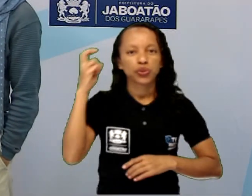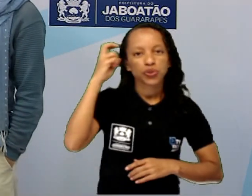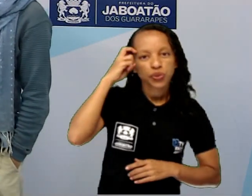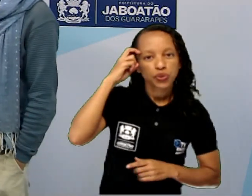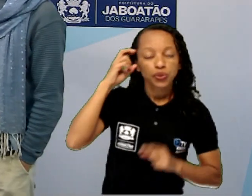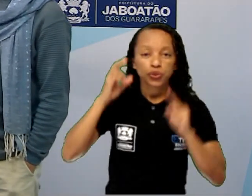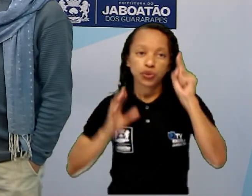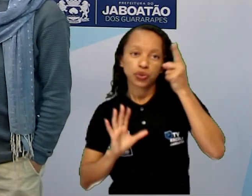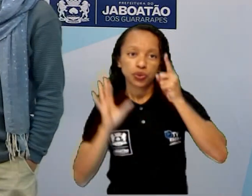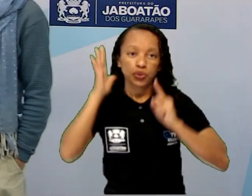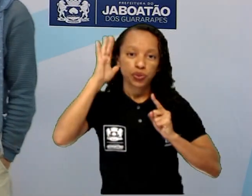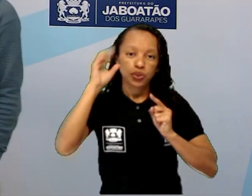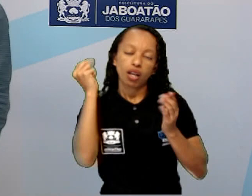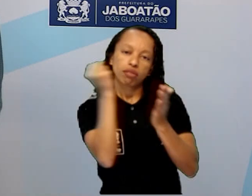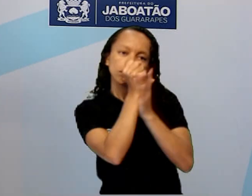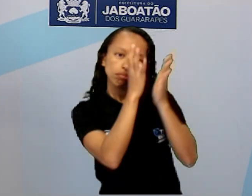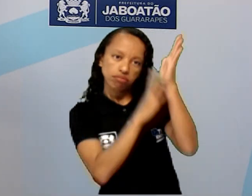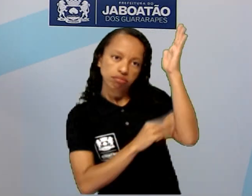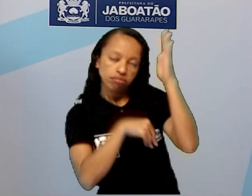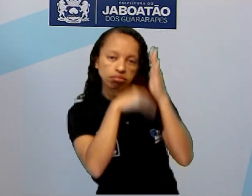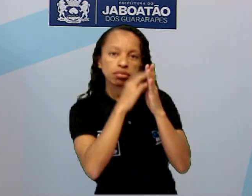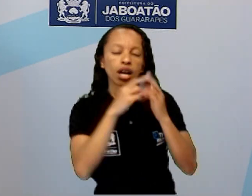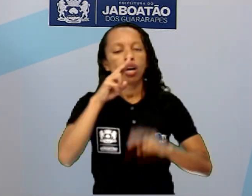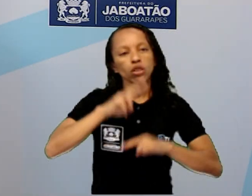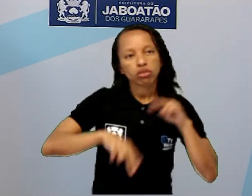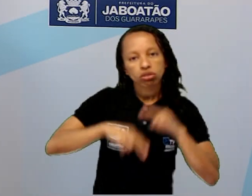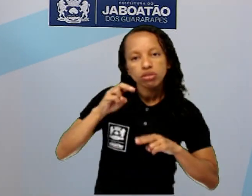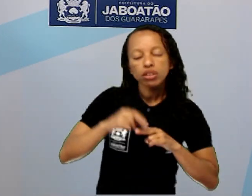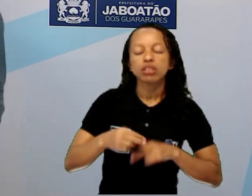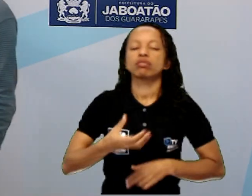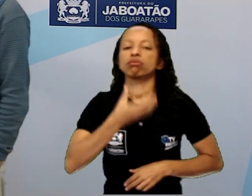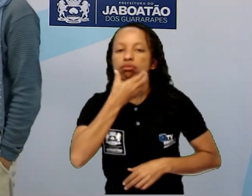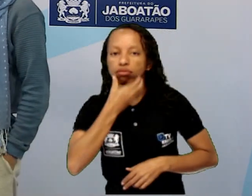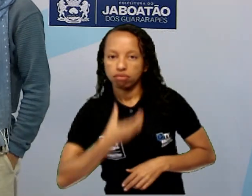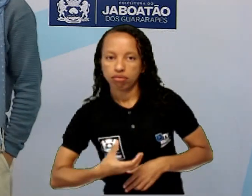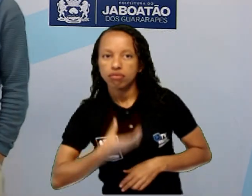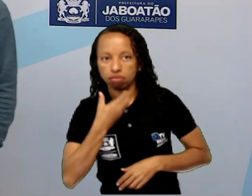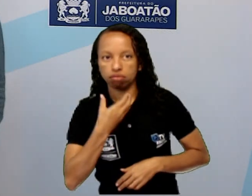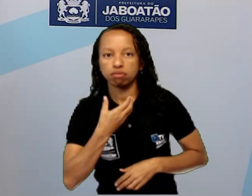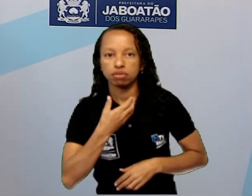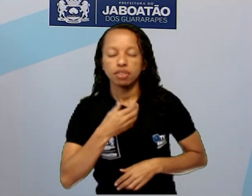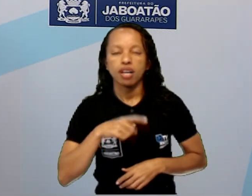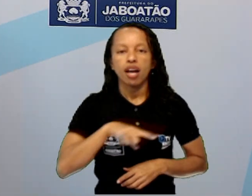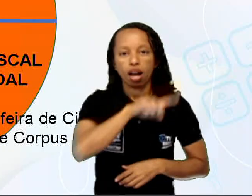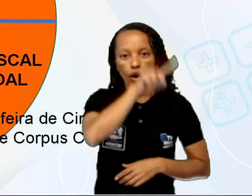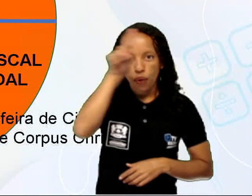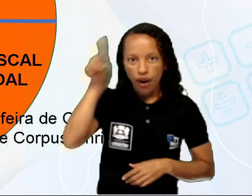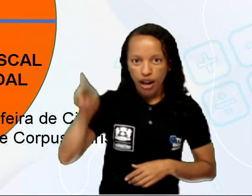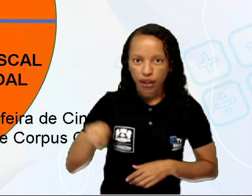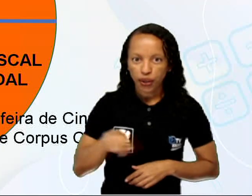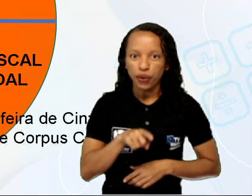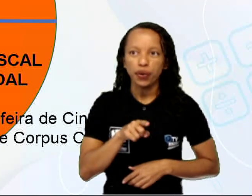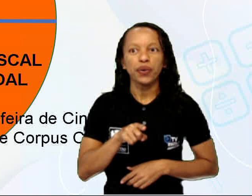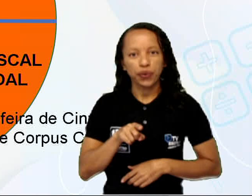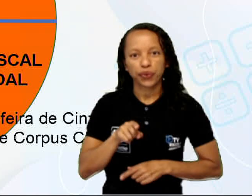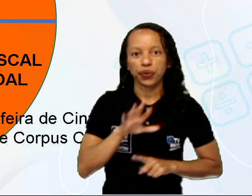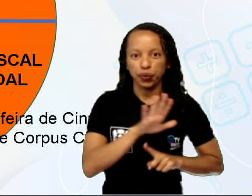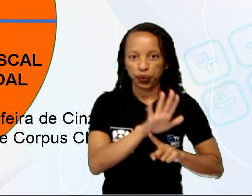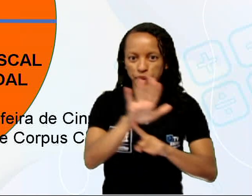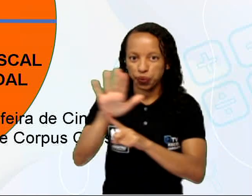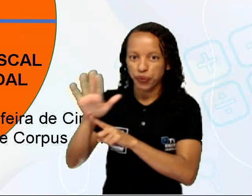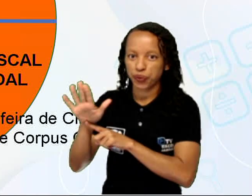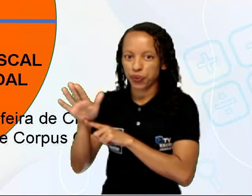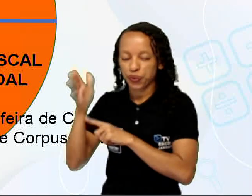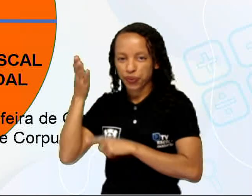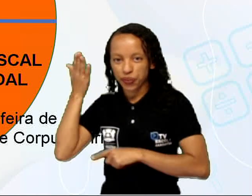Carnavalesco, momesco, pascal, junino e ciclo natalino, que é aquele reloginho que a gente mostrou lá atrás, né? Que ele começa